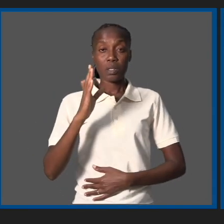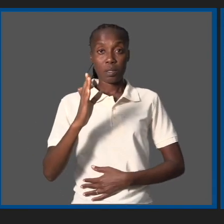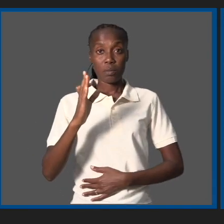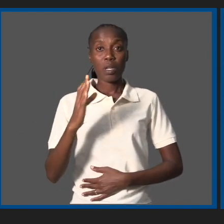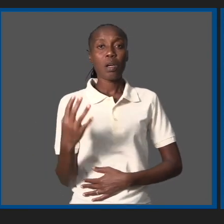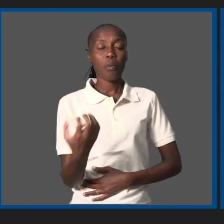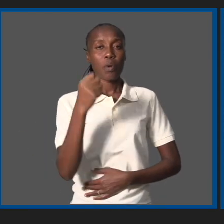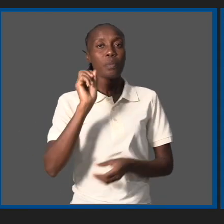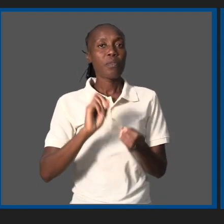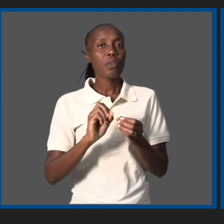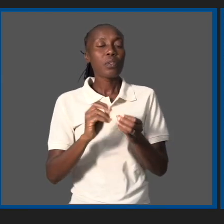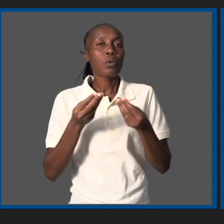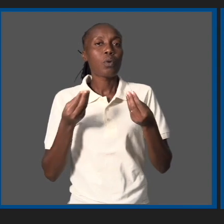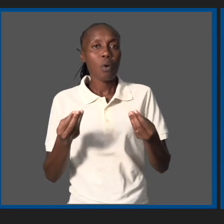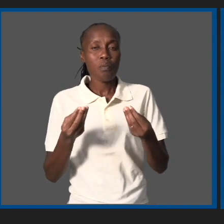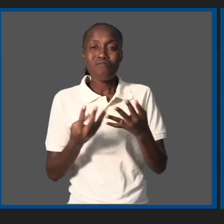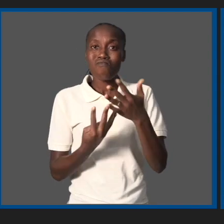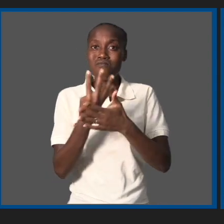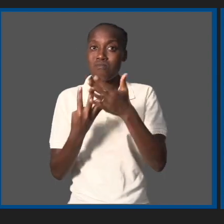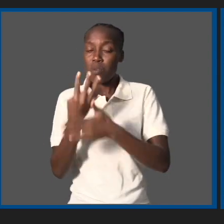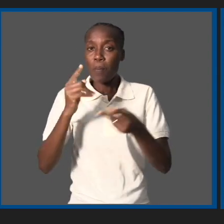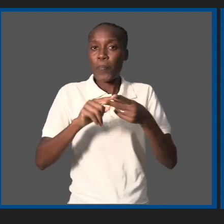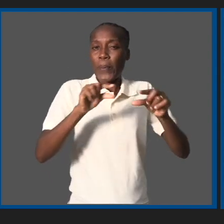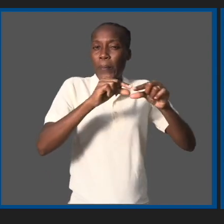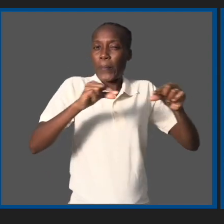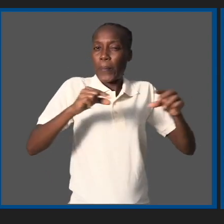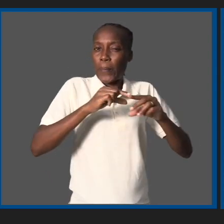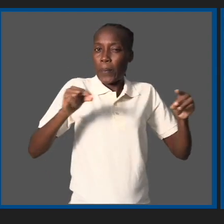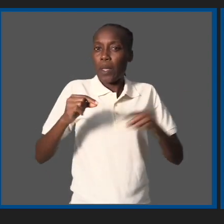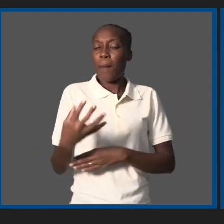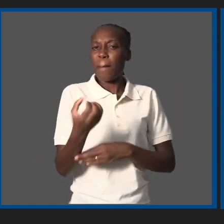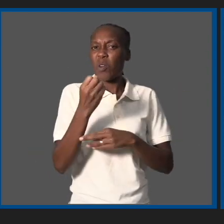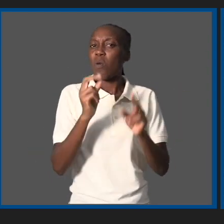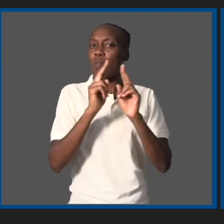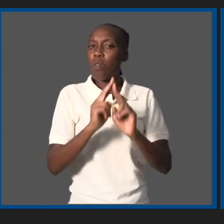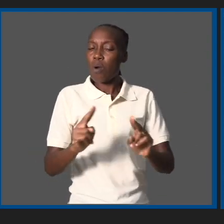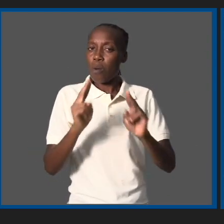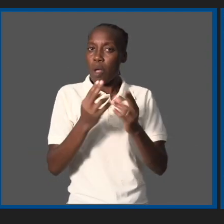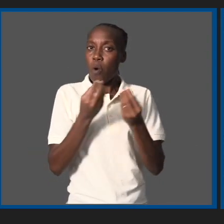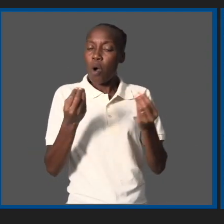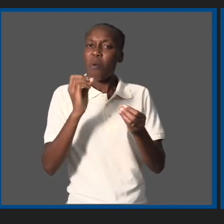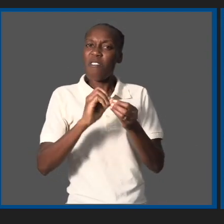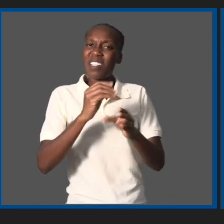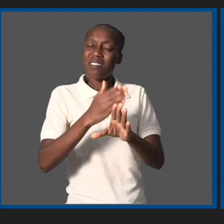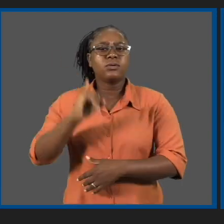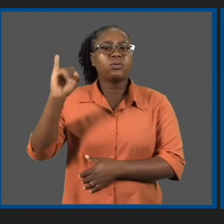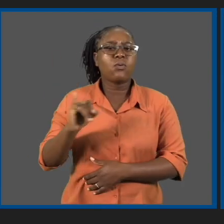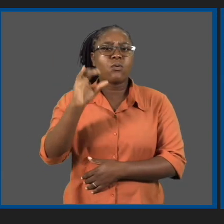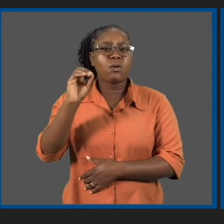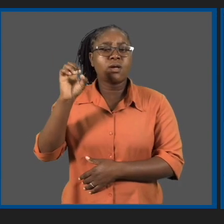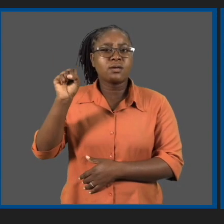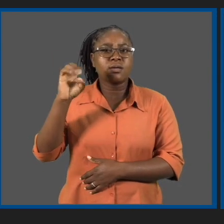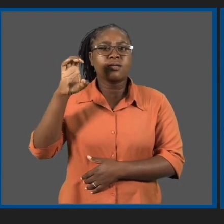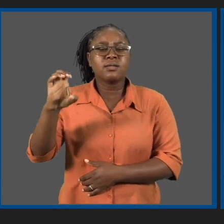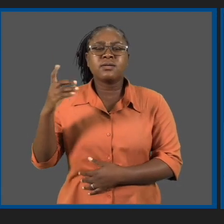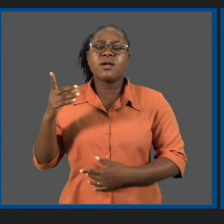feita com capim e lacalaca dentro dos moldes normais que estamos vindo a fazer com as nossas comunidades. Para